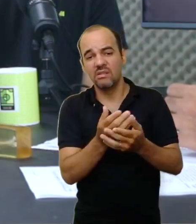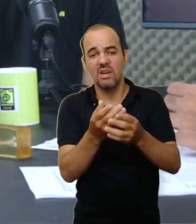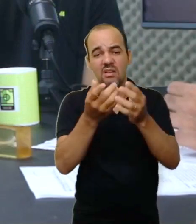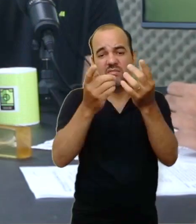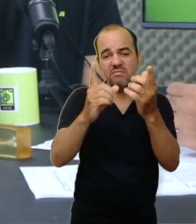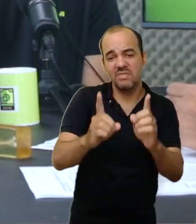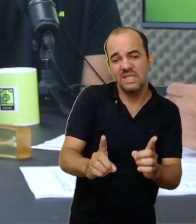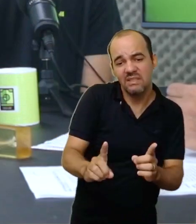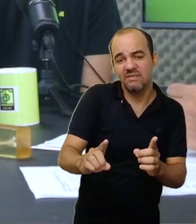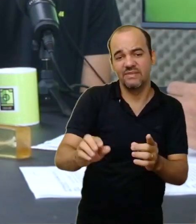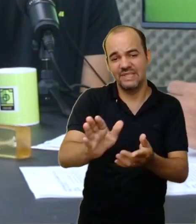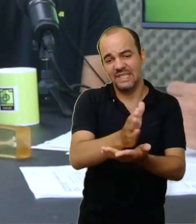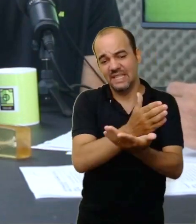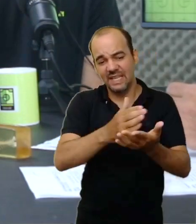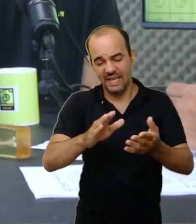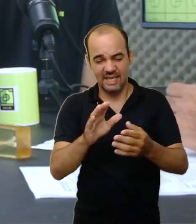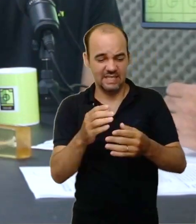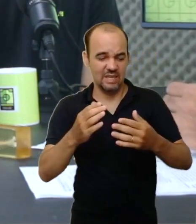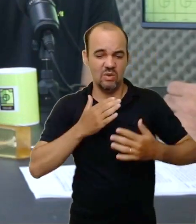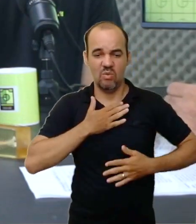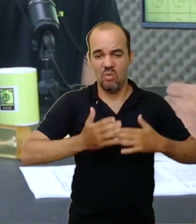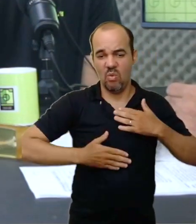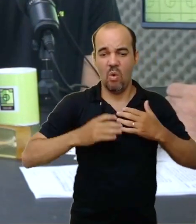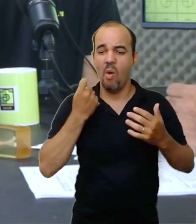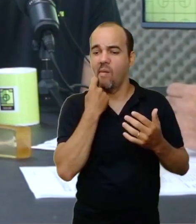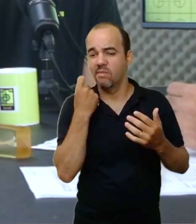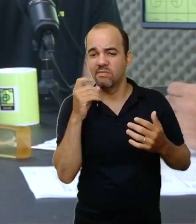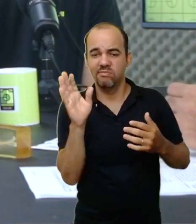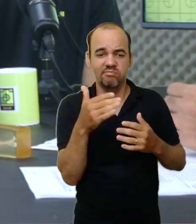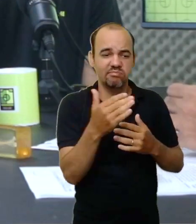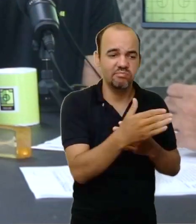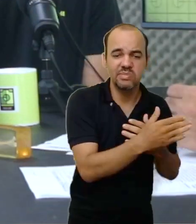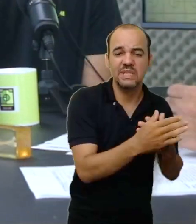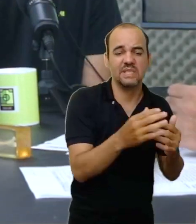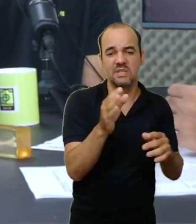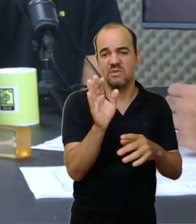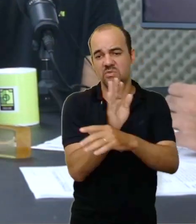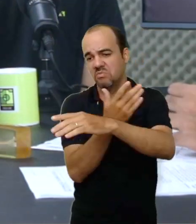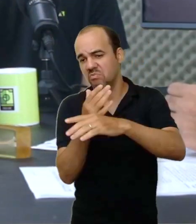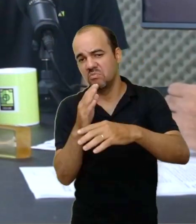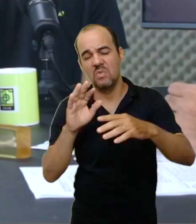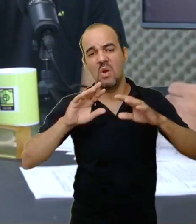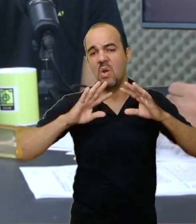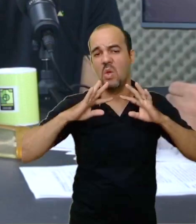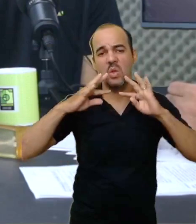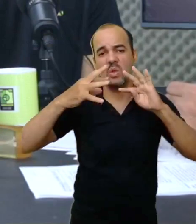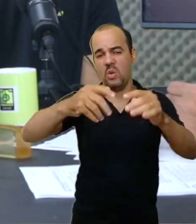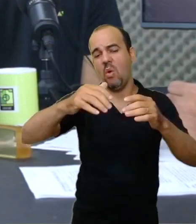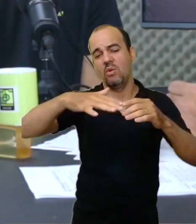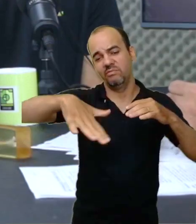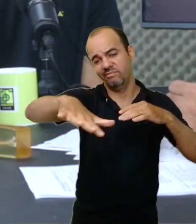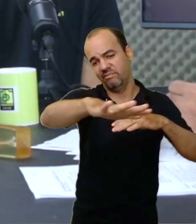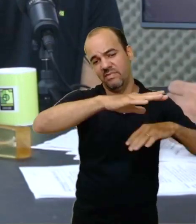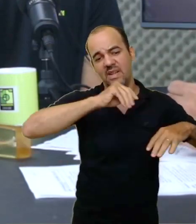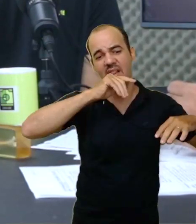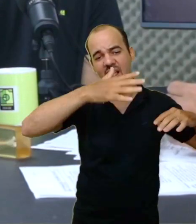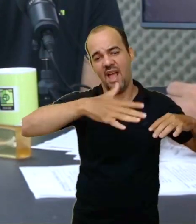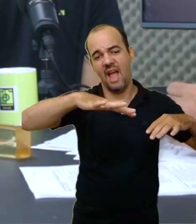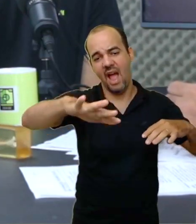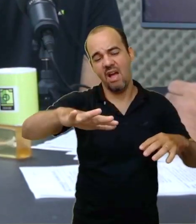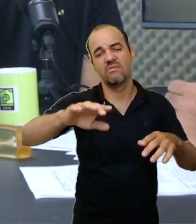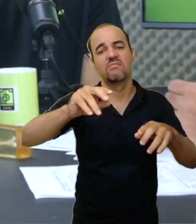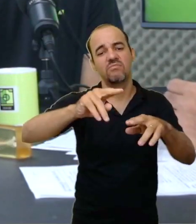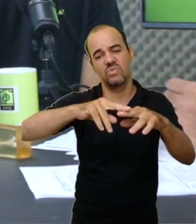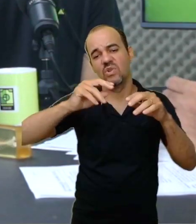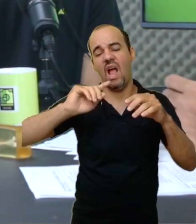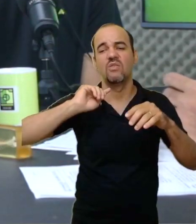concentração de poluentes na água, e aí acaba desenvolvendo totalmente diferente do que era para